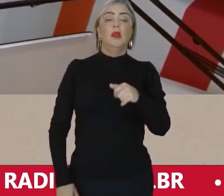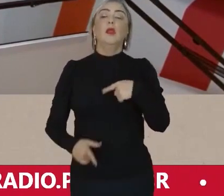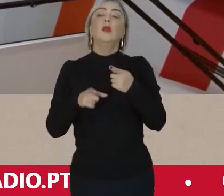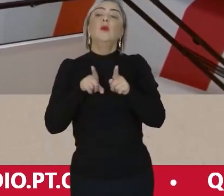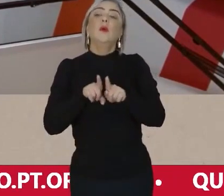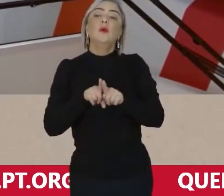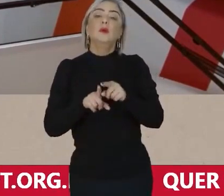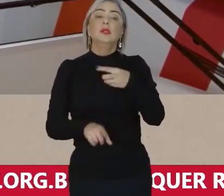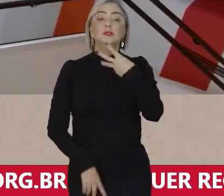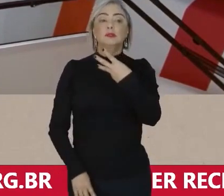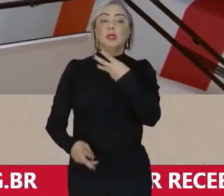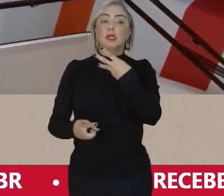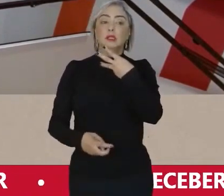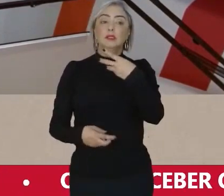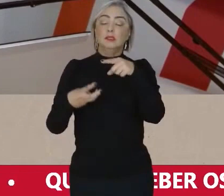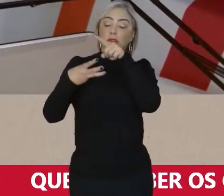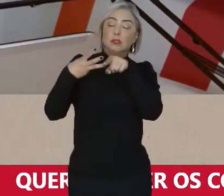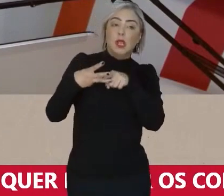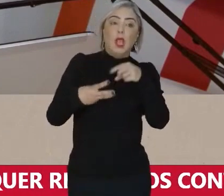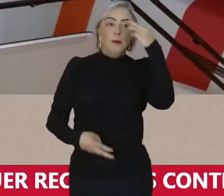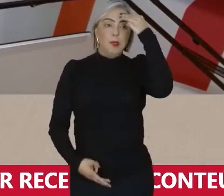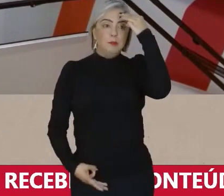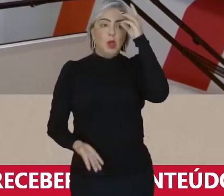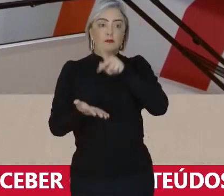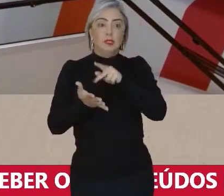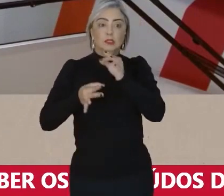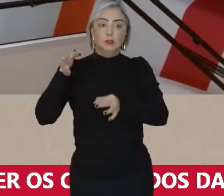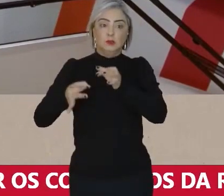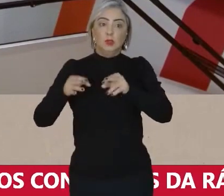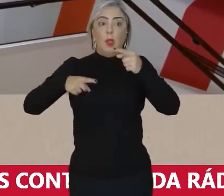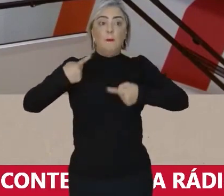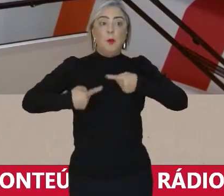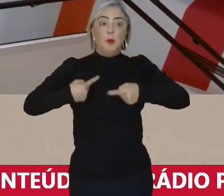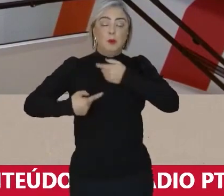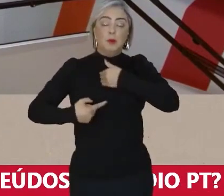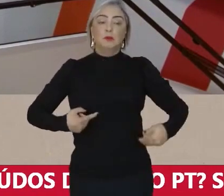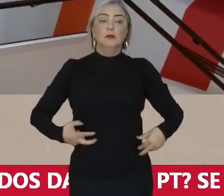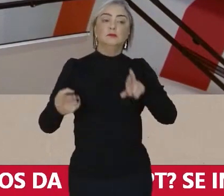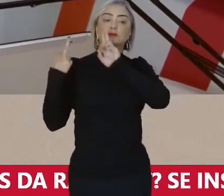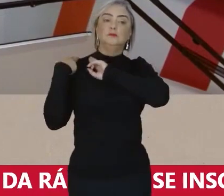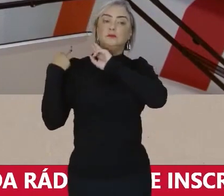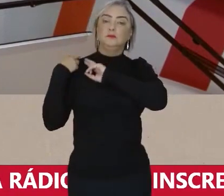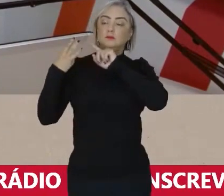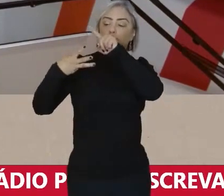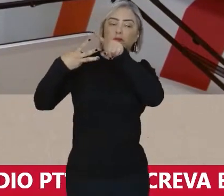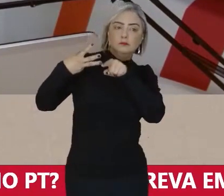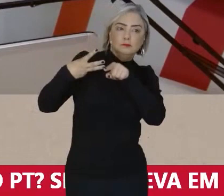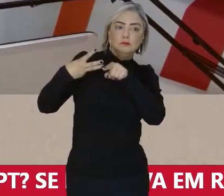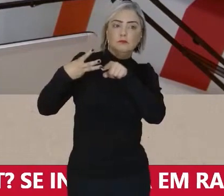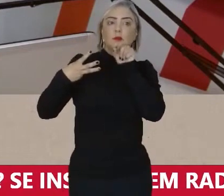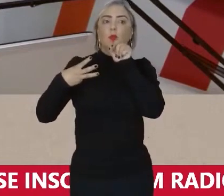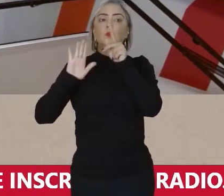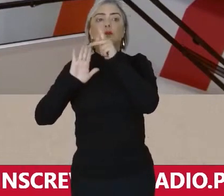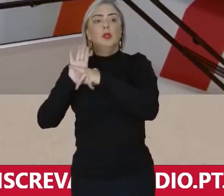com esses 3 eixos que eu mencionei: memória, verdade e justiça, políticas públicas e responsabilização, inclusive com